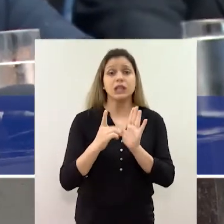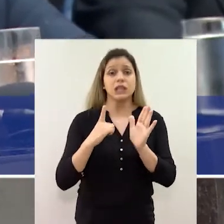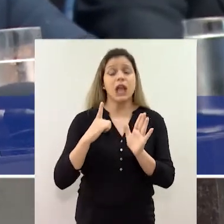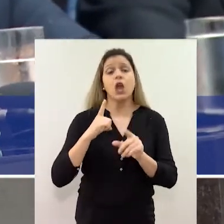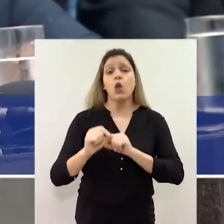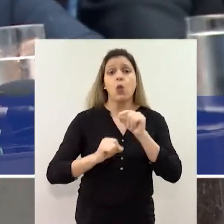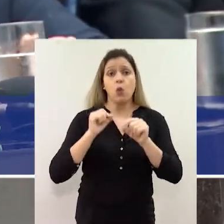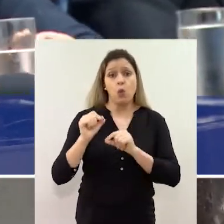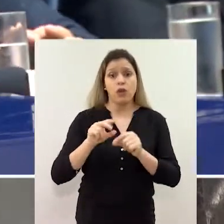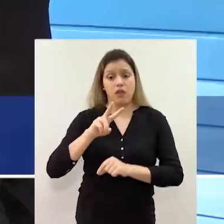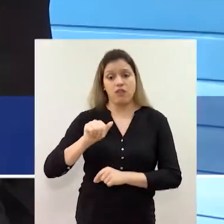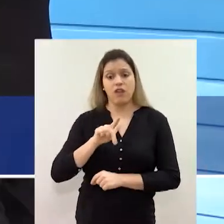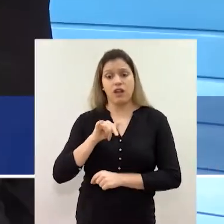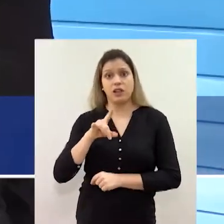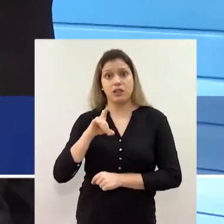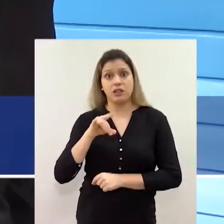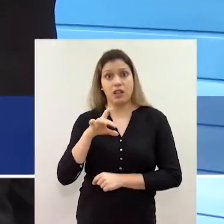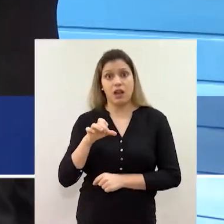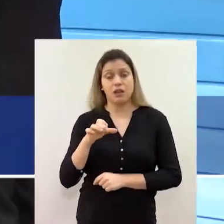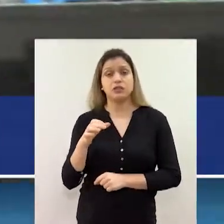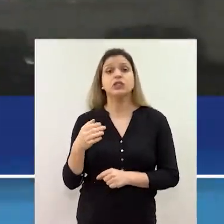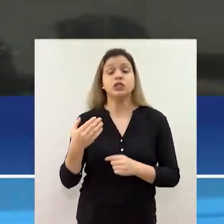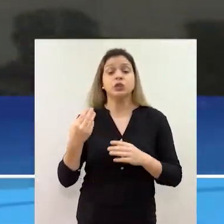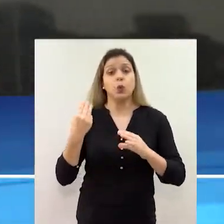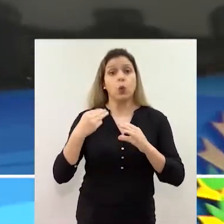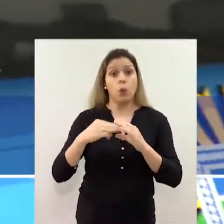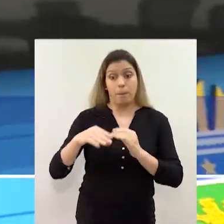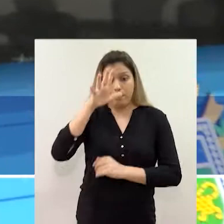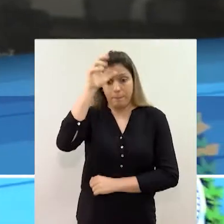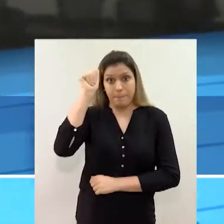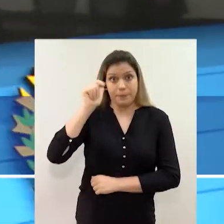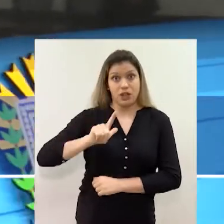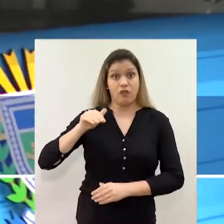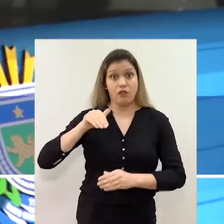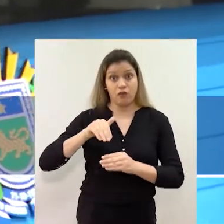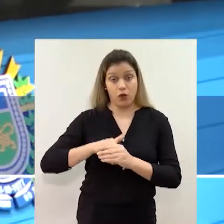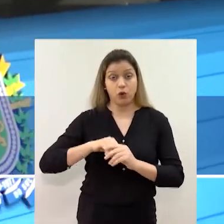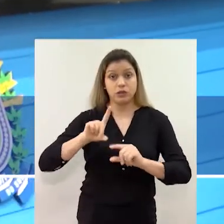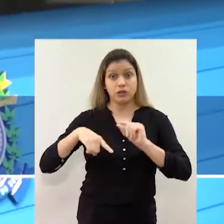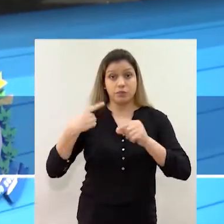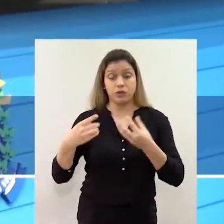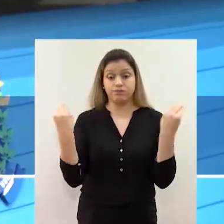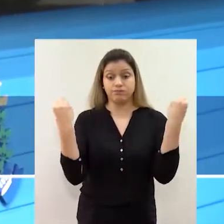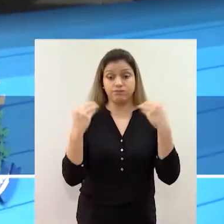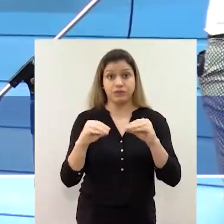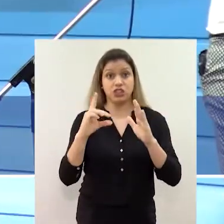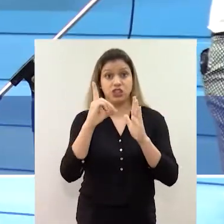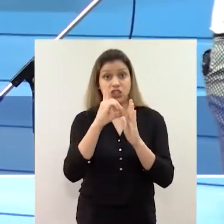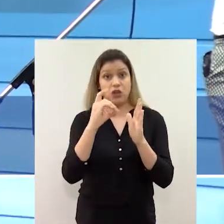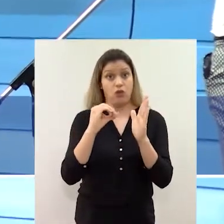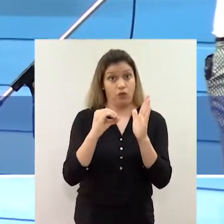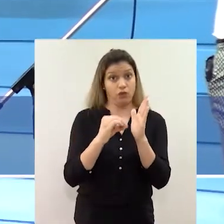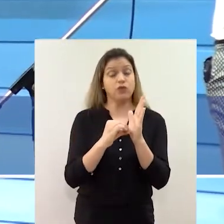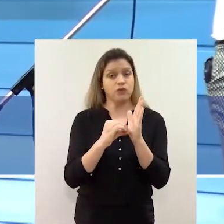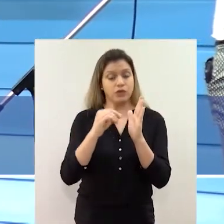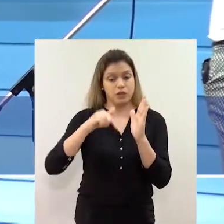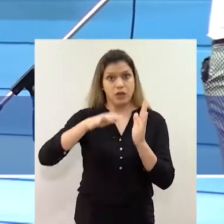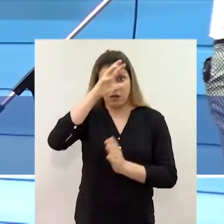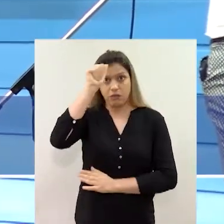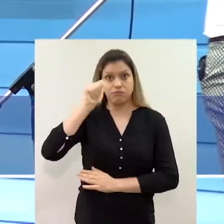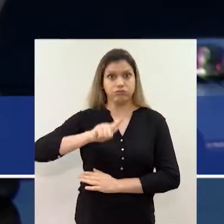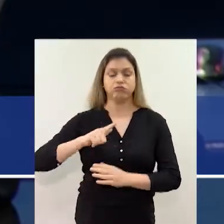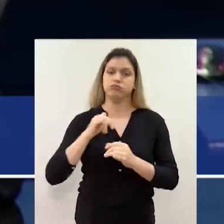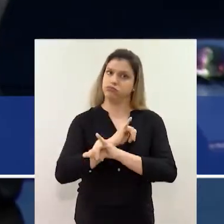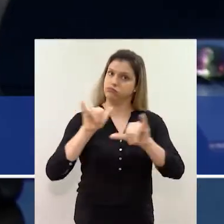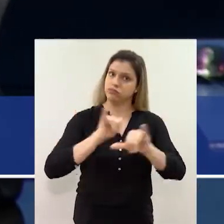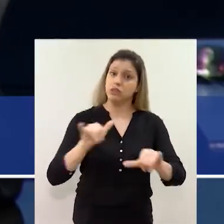da votação do Legislativo sul-mato-grossense. O decreto com as novas regras tem sua publicação em edição extra do Diário Oficial